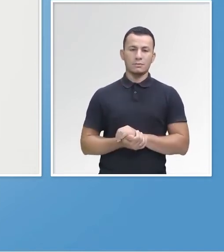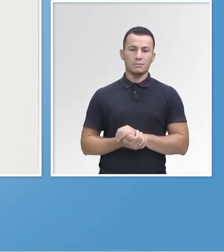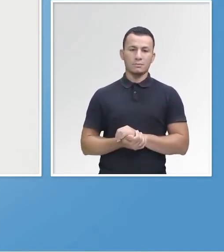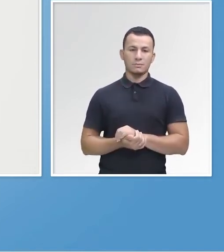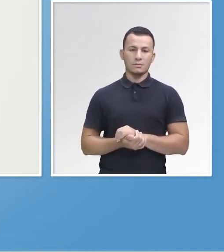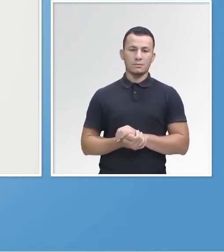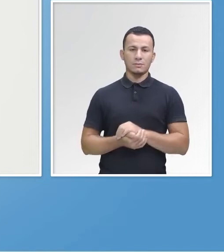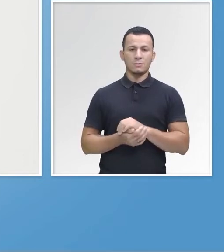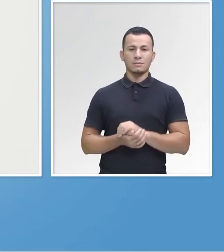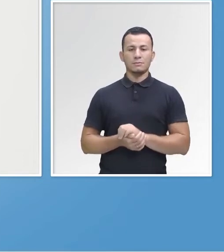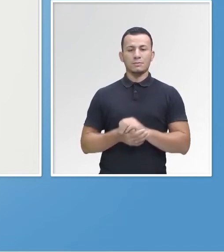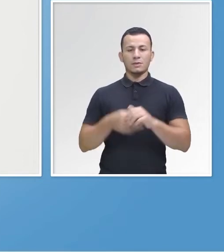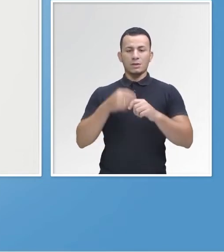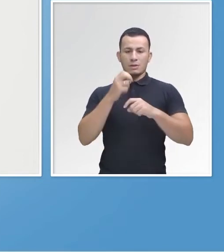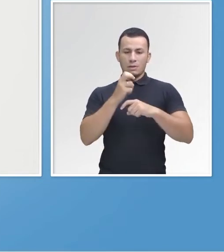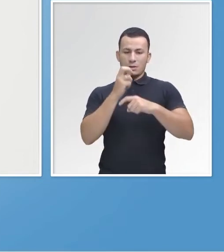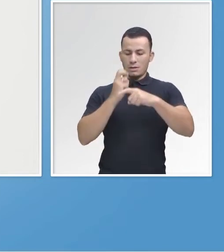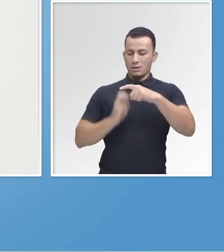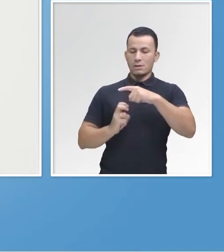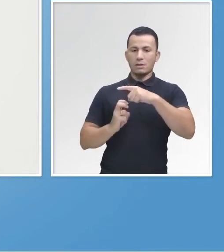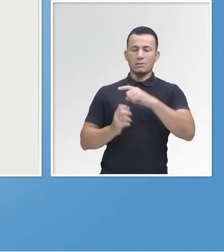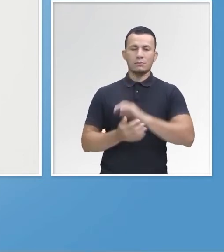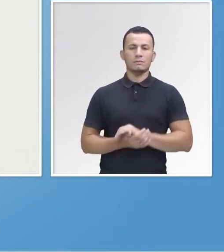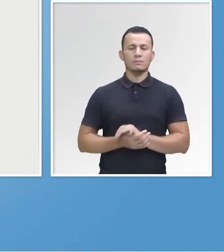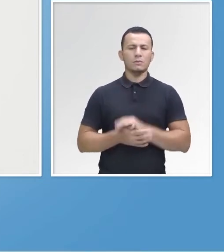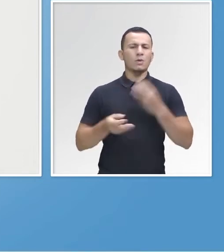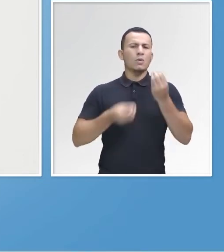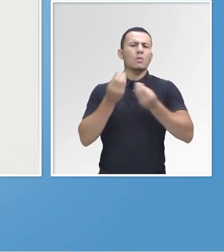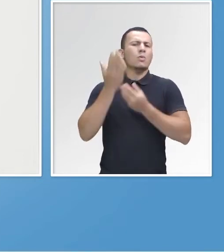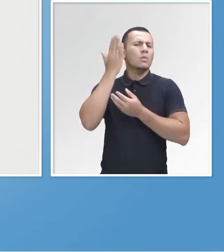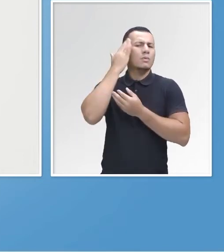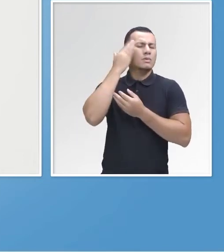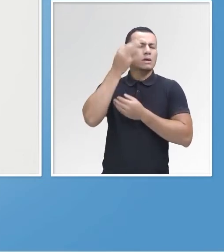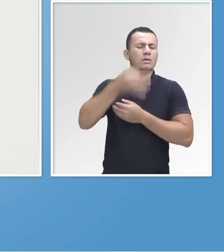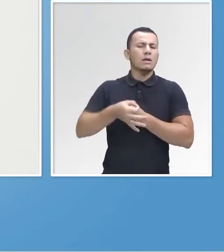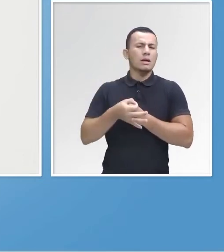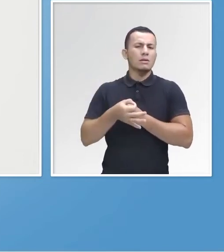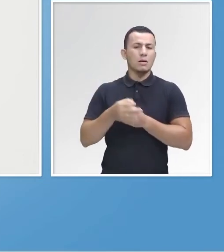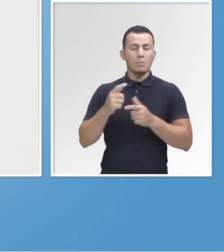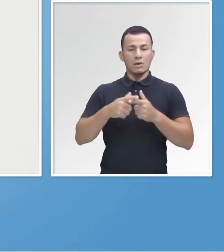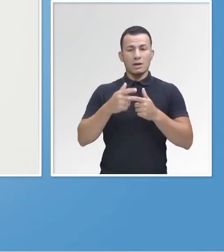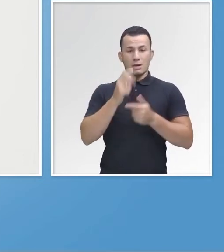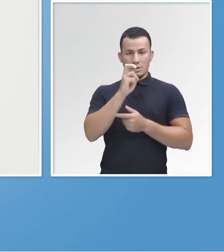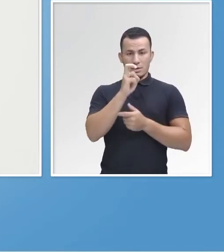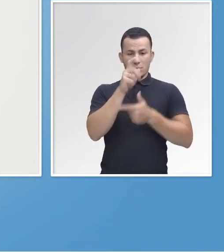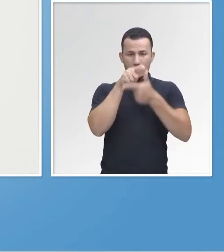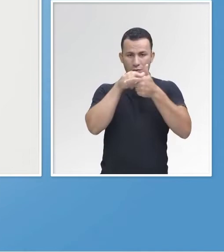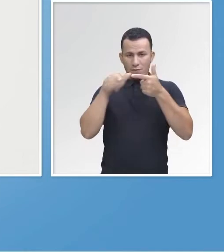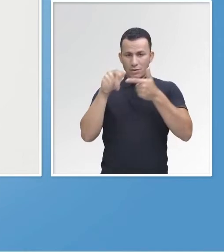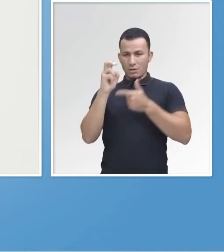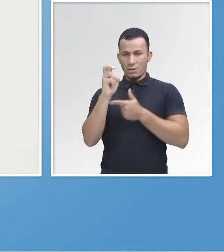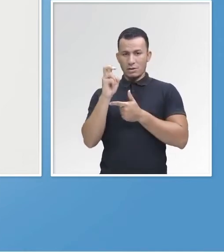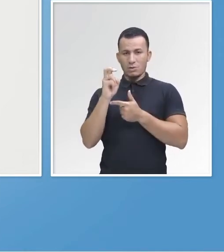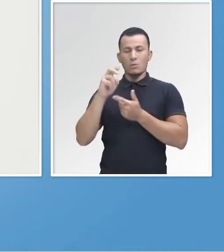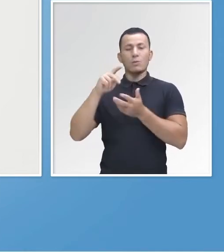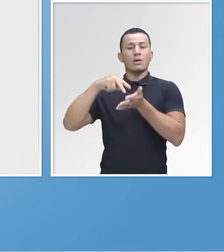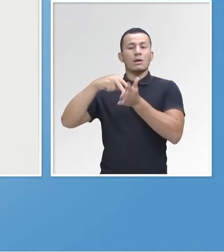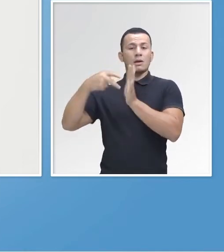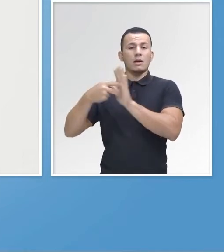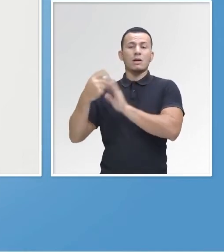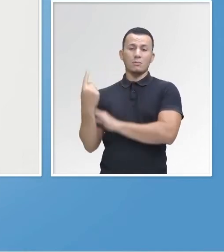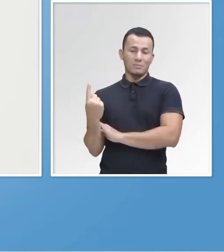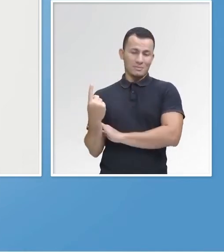504/505 500 como é que eu sei que tá certo com 35 / 5 Professor um muito bem